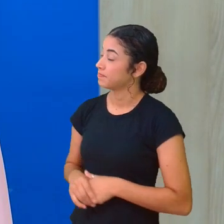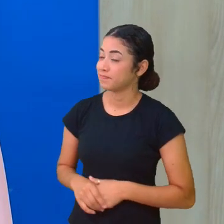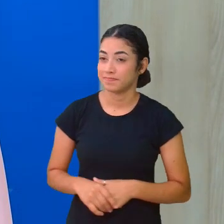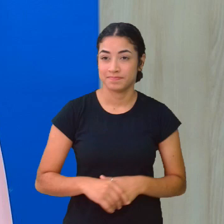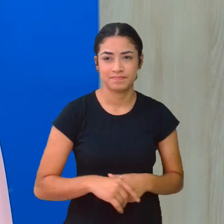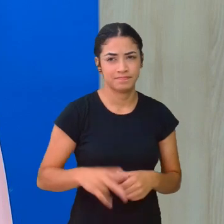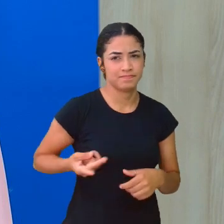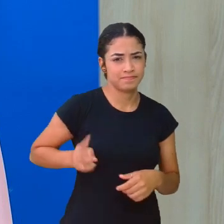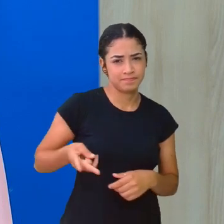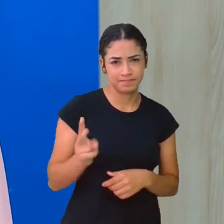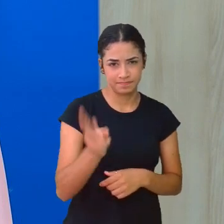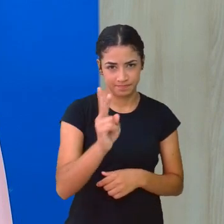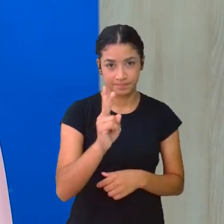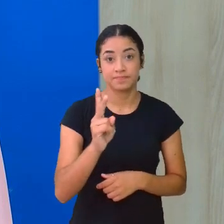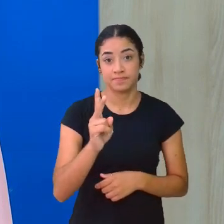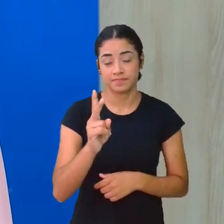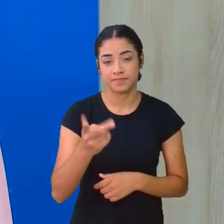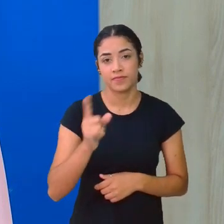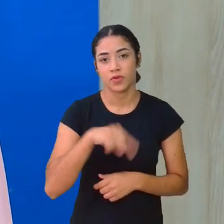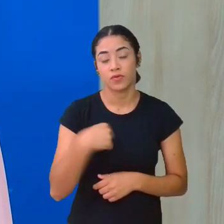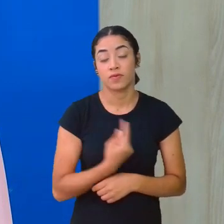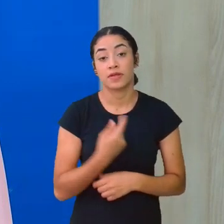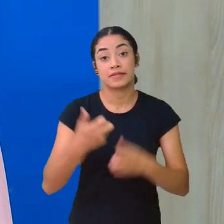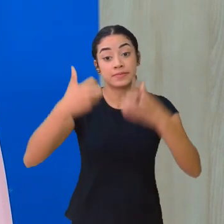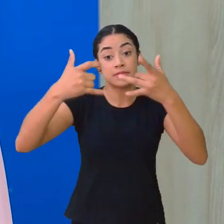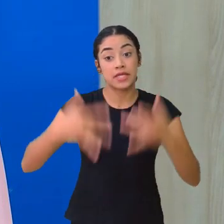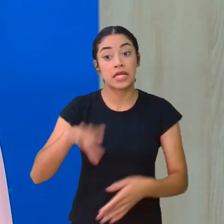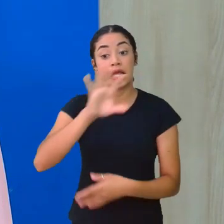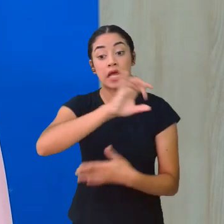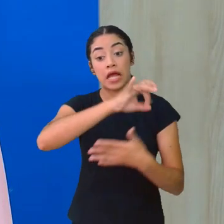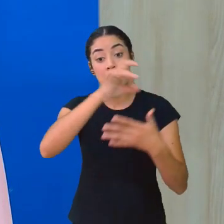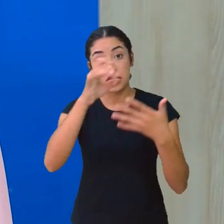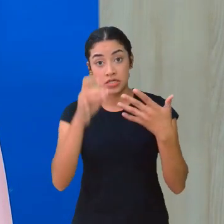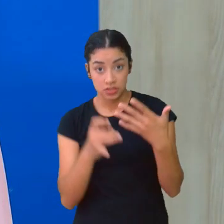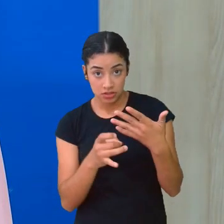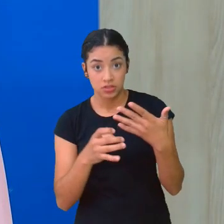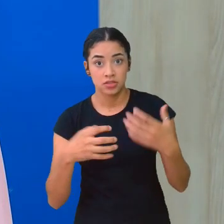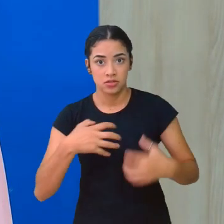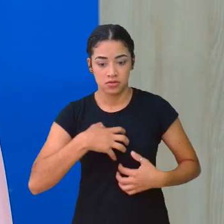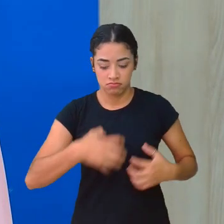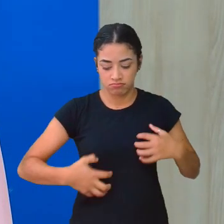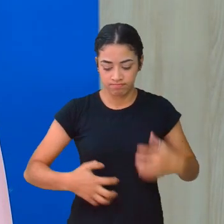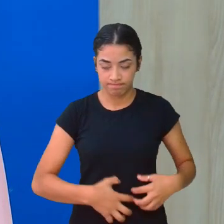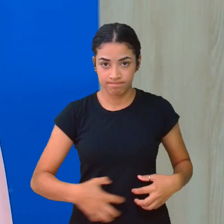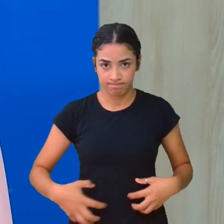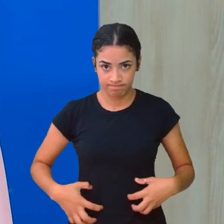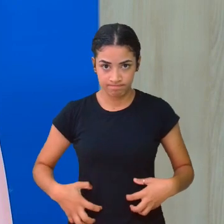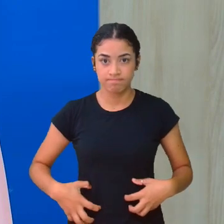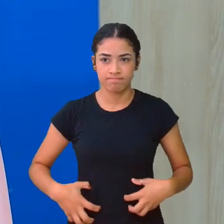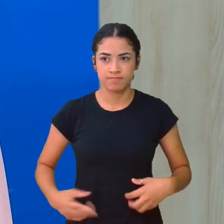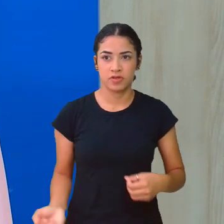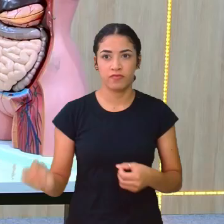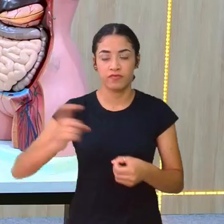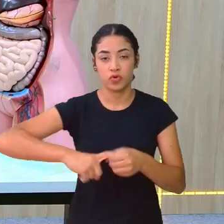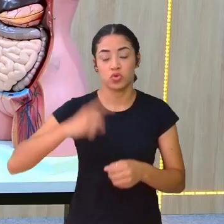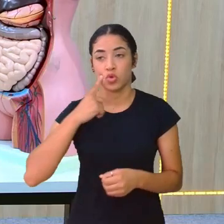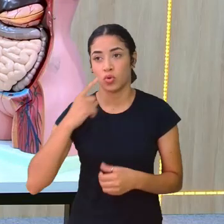Na continuação, que a gente está falando de cada um dos órgãos, vamos voltar para a telinha.